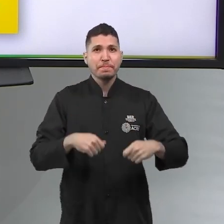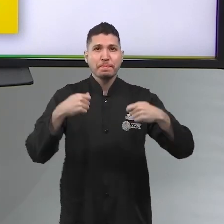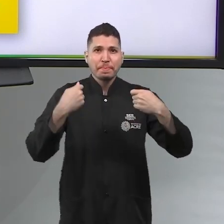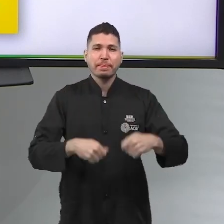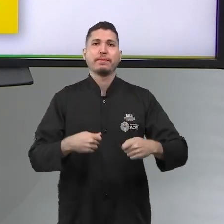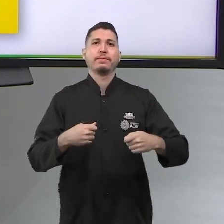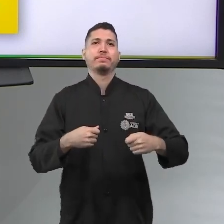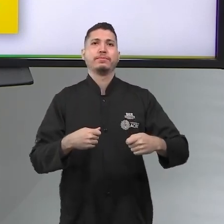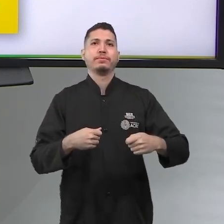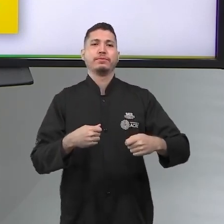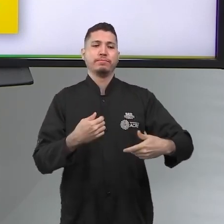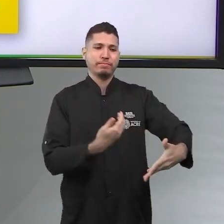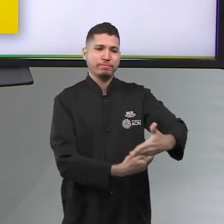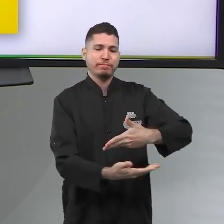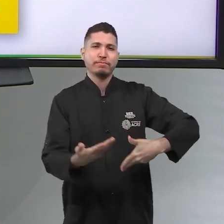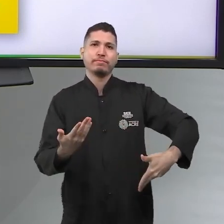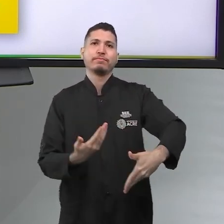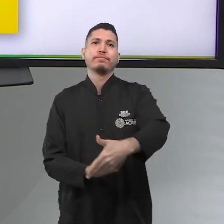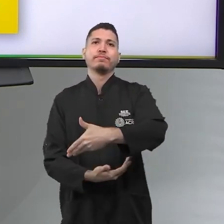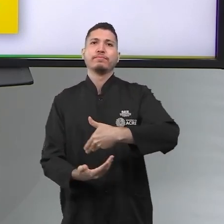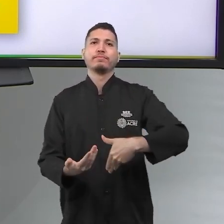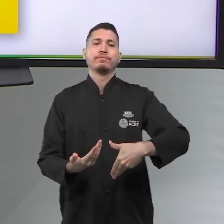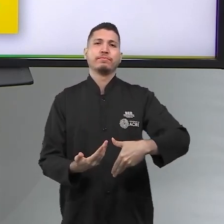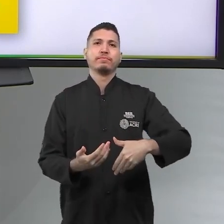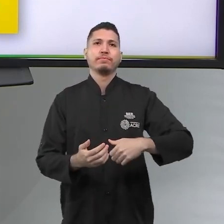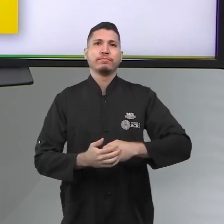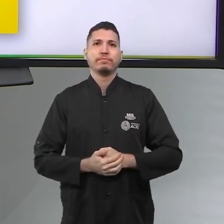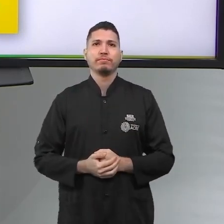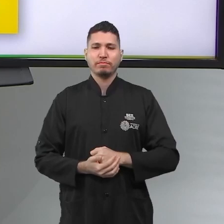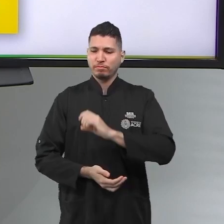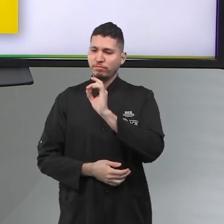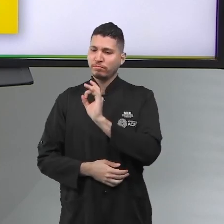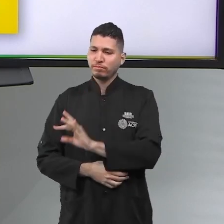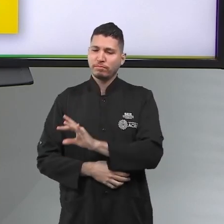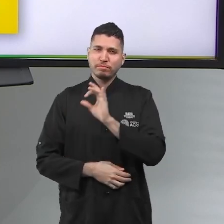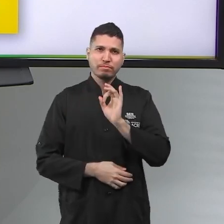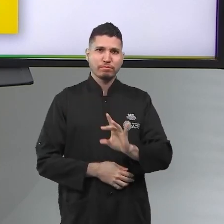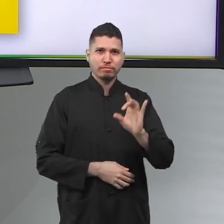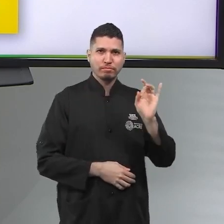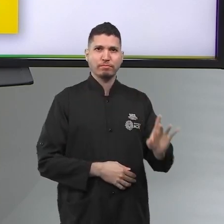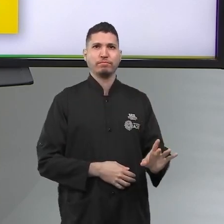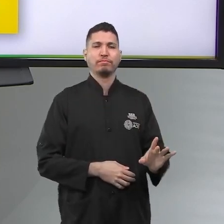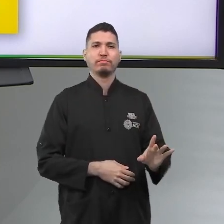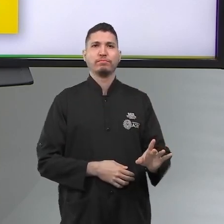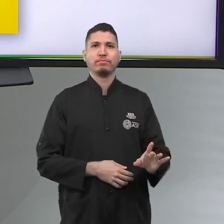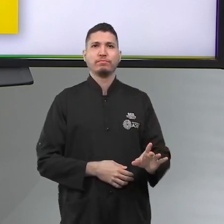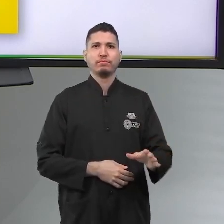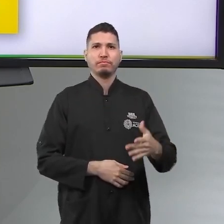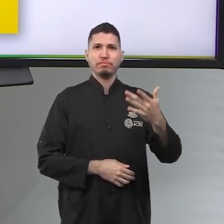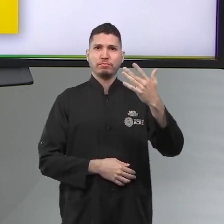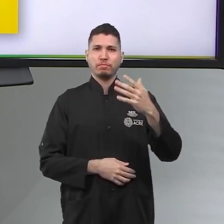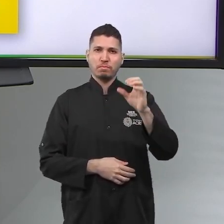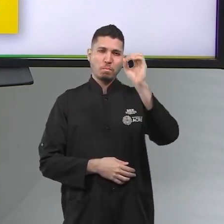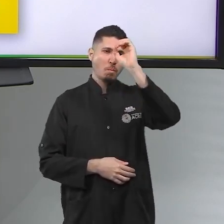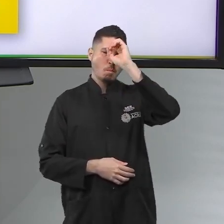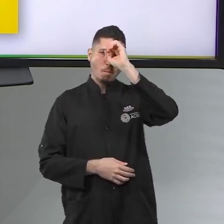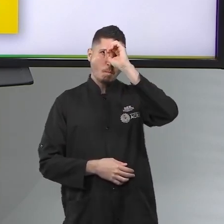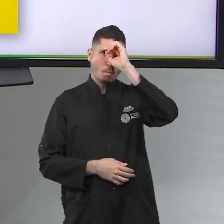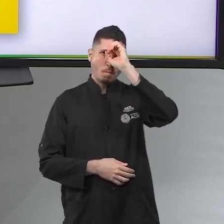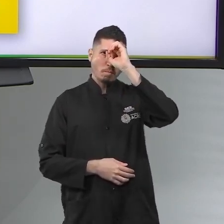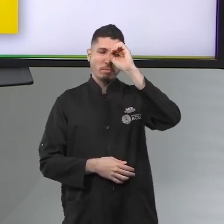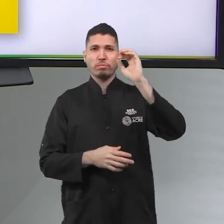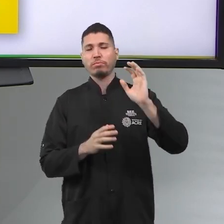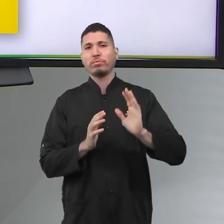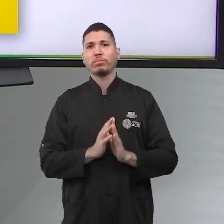outras pessoas. Quando cada um de nós nasceu, nós não sabíamos nada. Por exemplo,